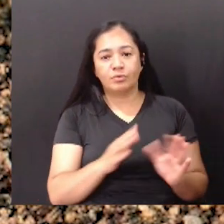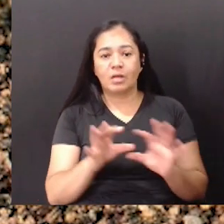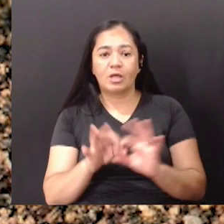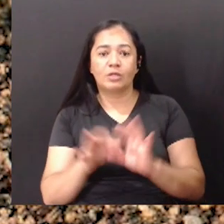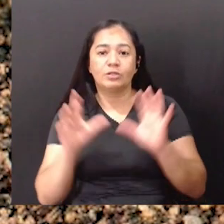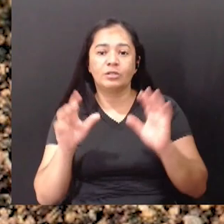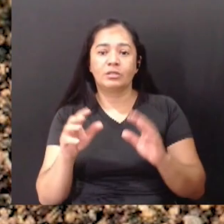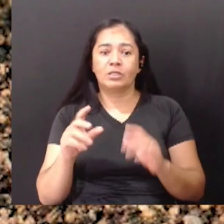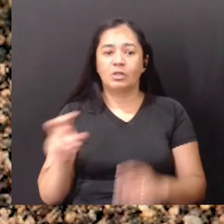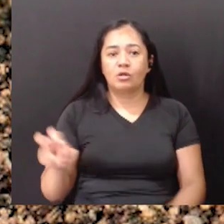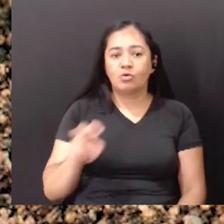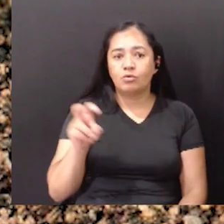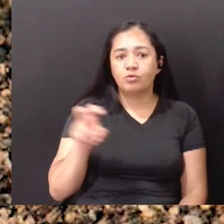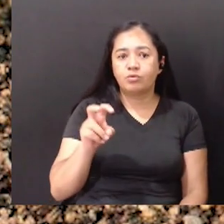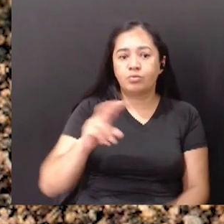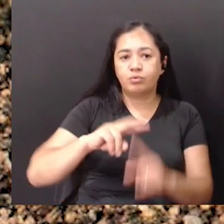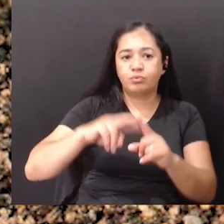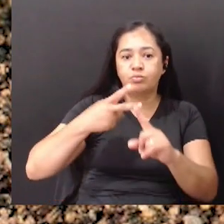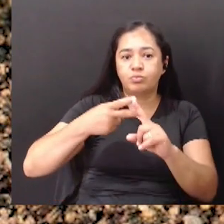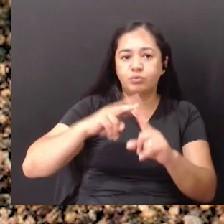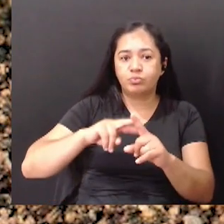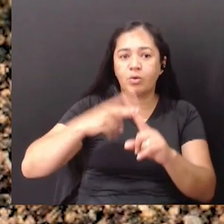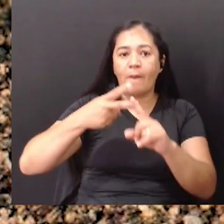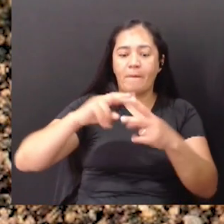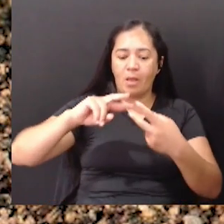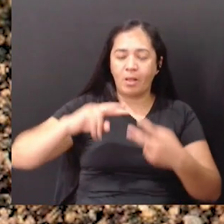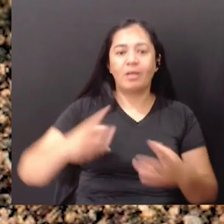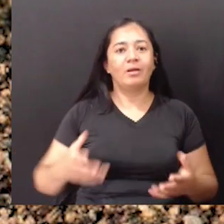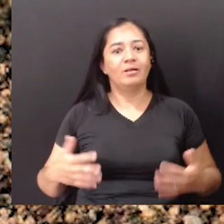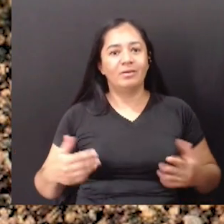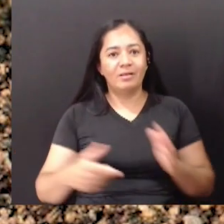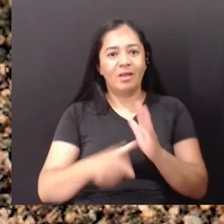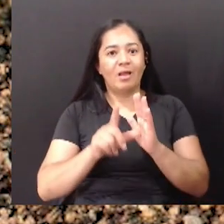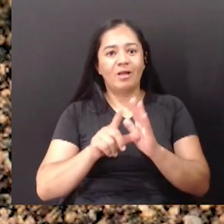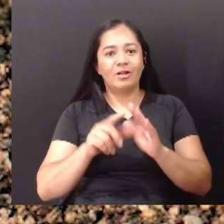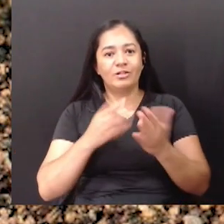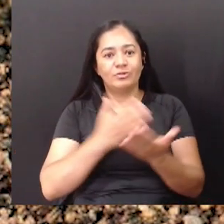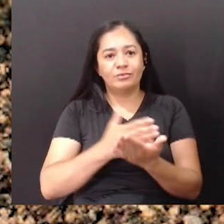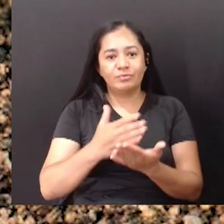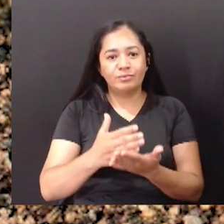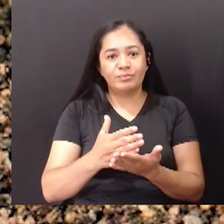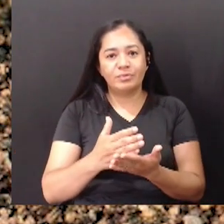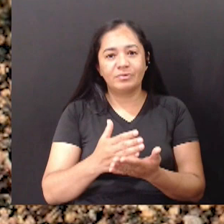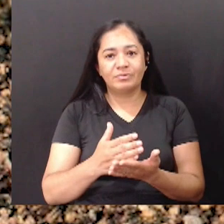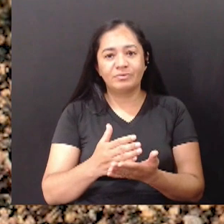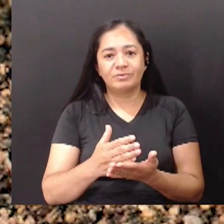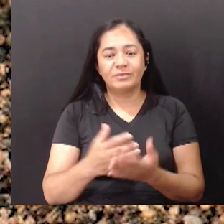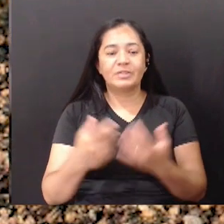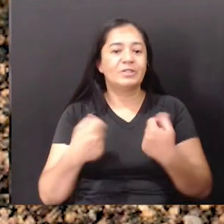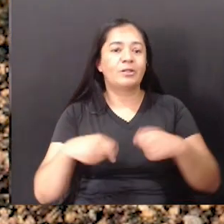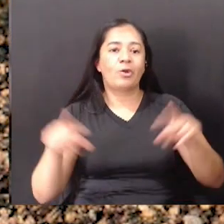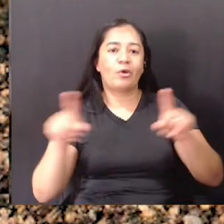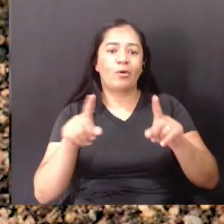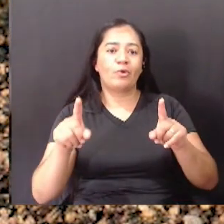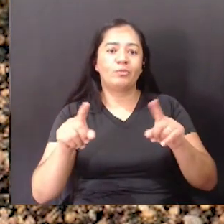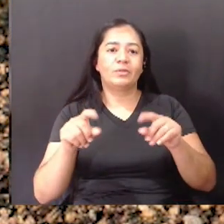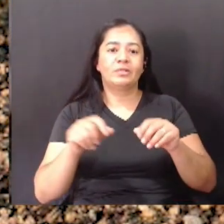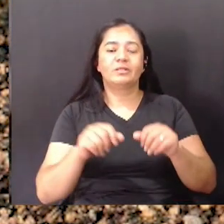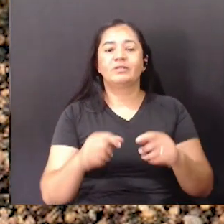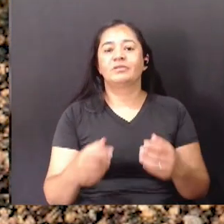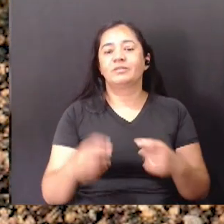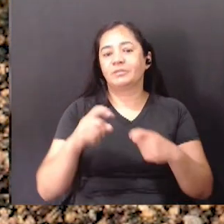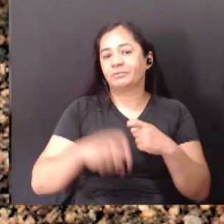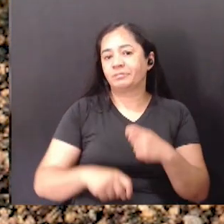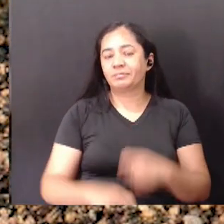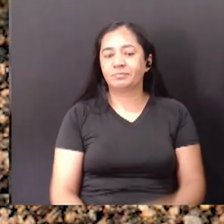esse processo permite que a cobra duplique os seus cromossomos antes da divisão, eliminando a necessidade